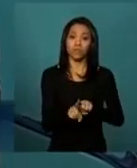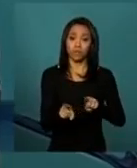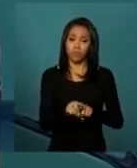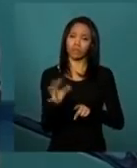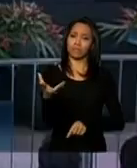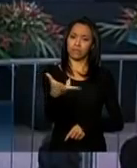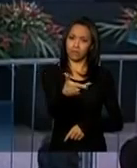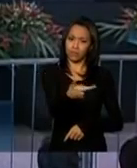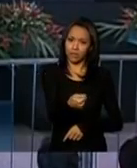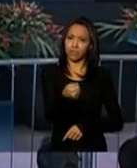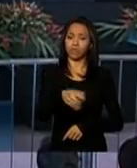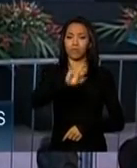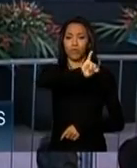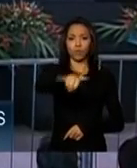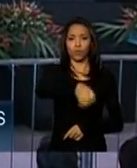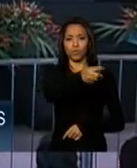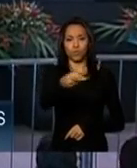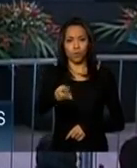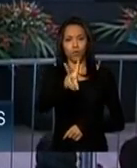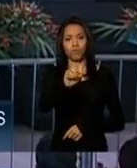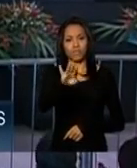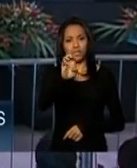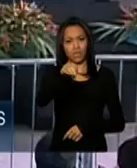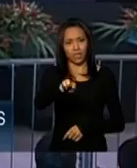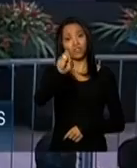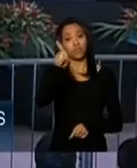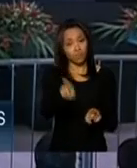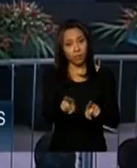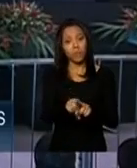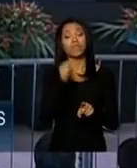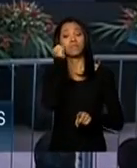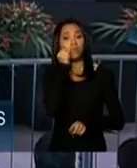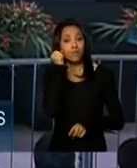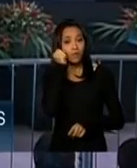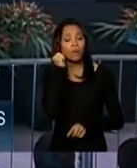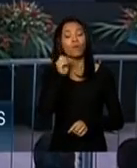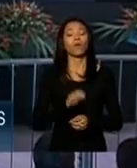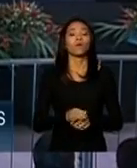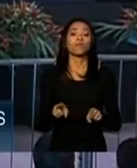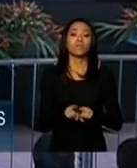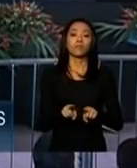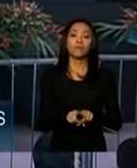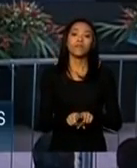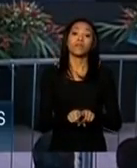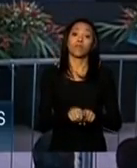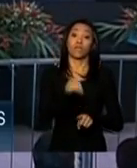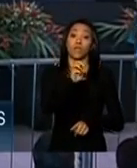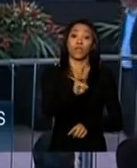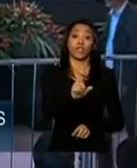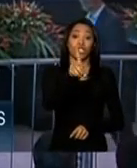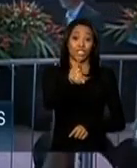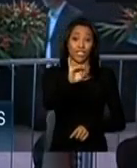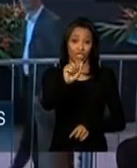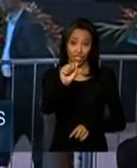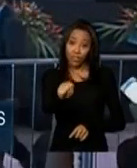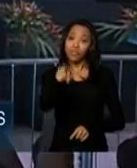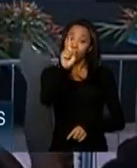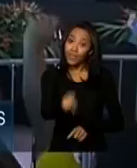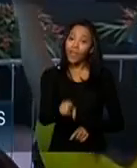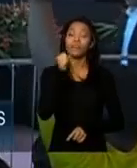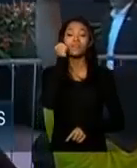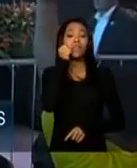excelentíssimo senhor João Vicente Claudino, senador da República, excelentíssimo senhor Wellington Dias, senador da